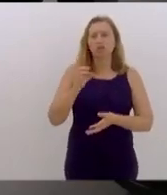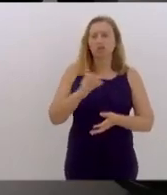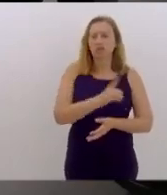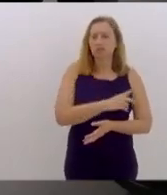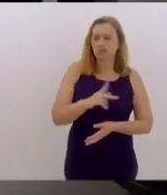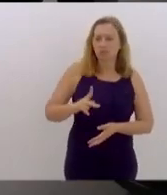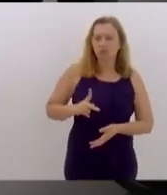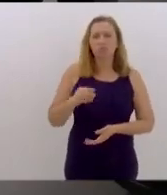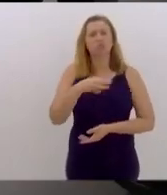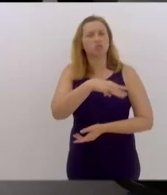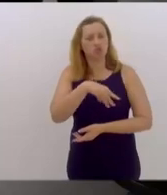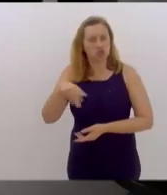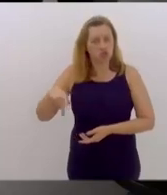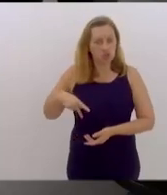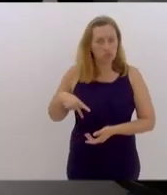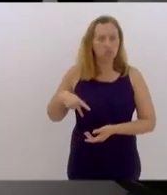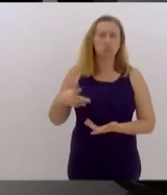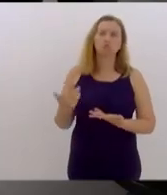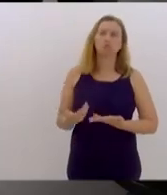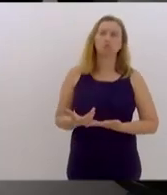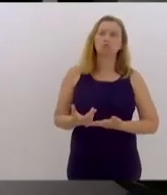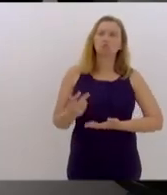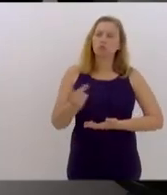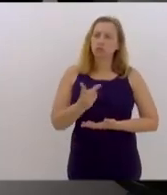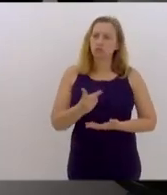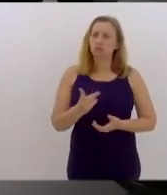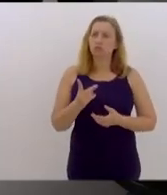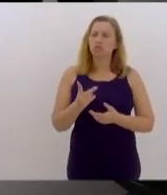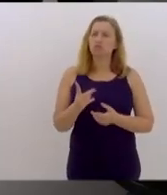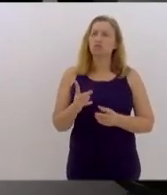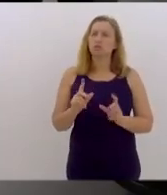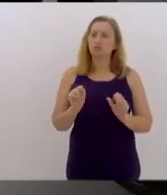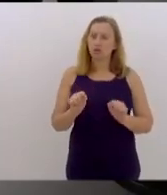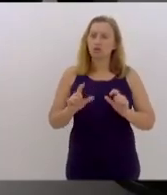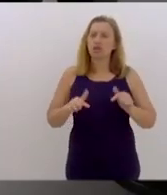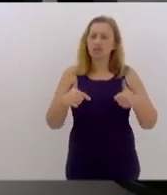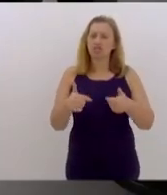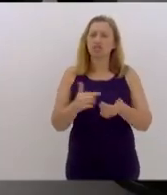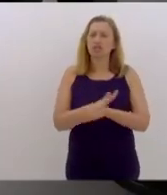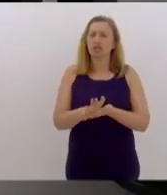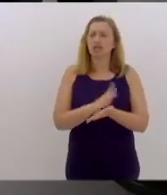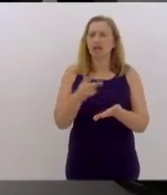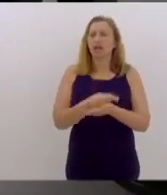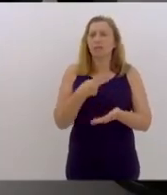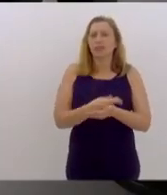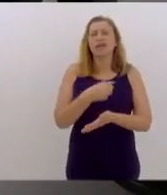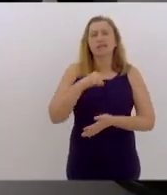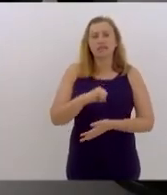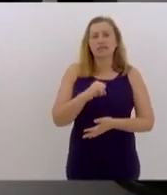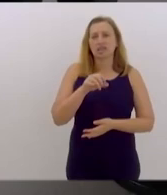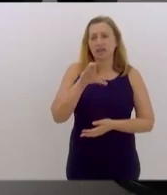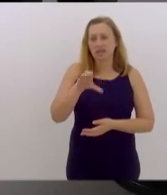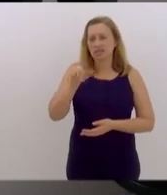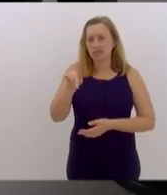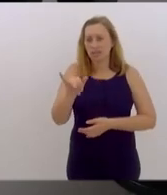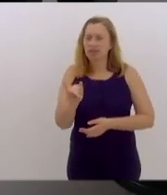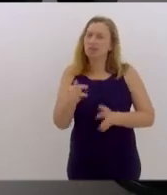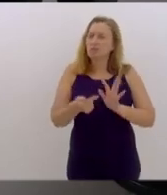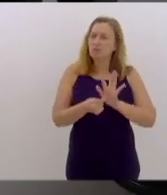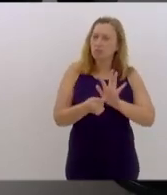a defensoria acho que não há nada de errado né porque por exemplo se você tpi